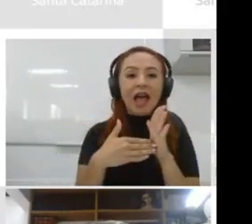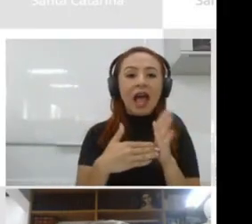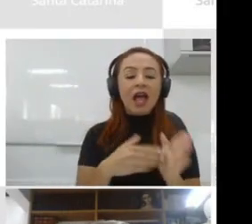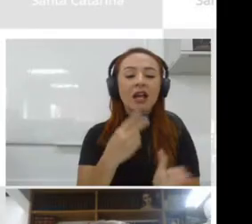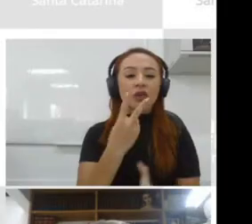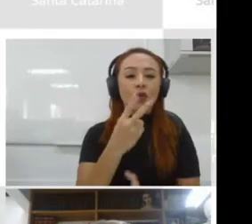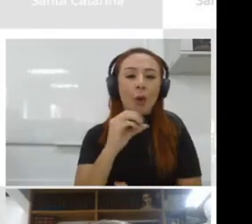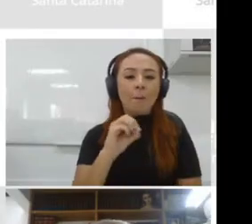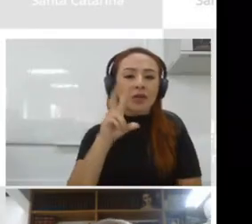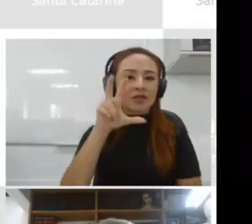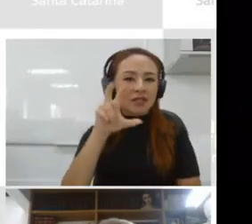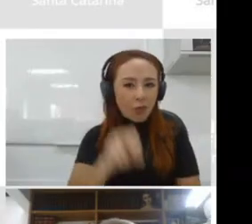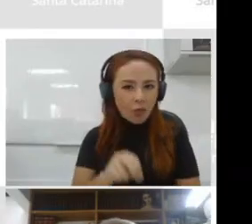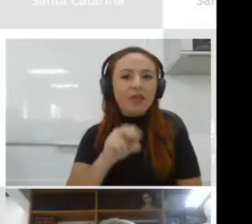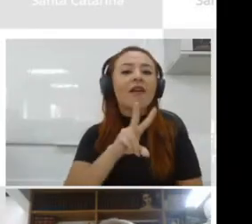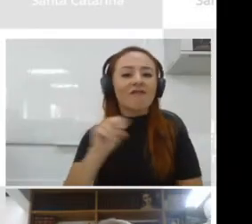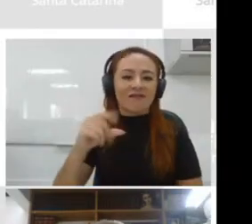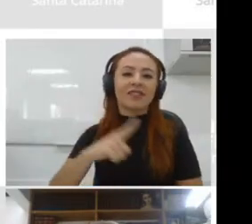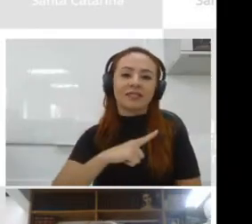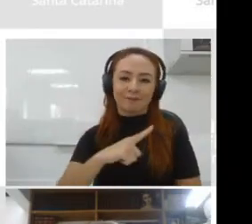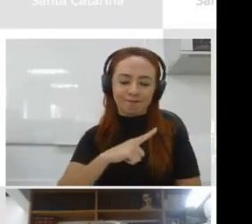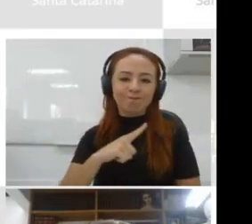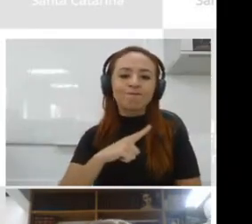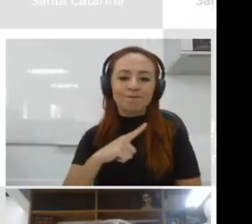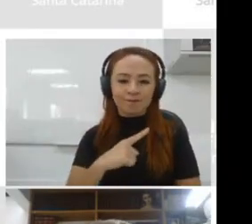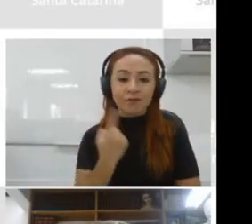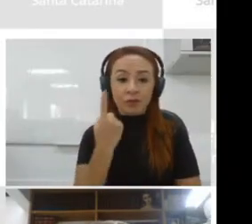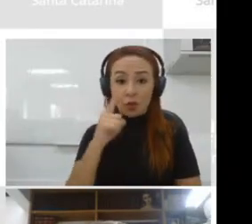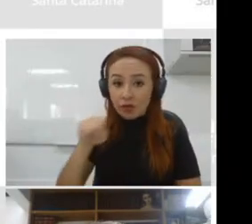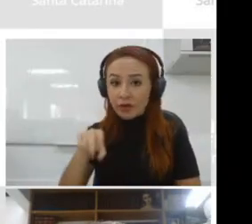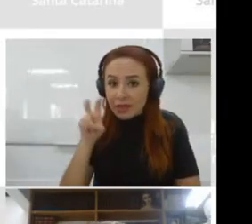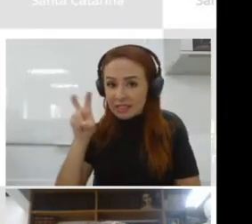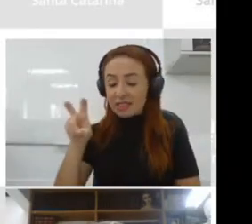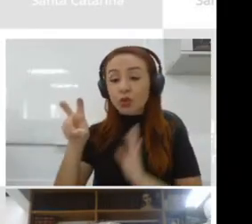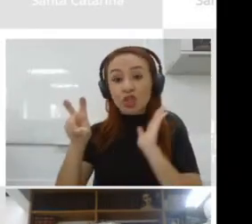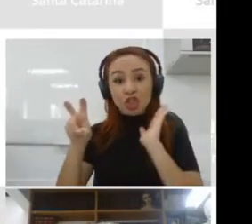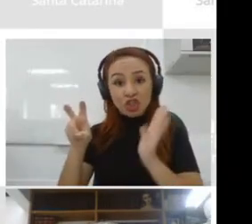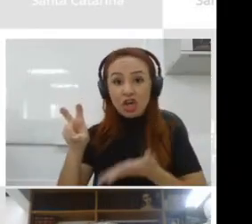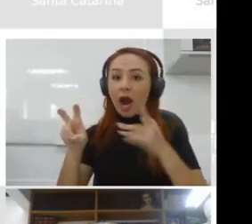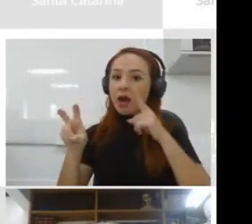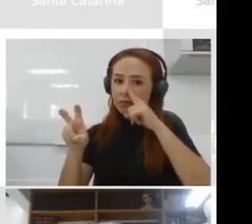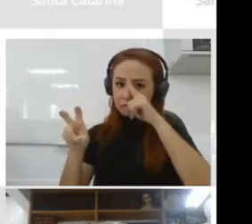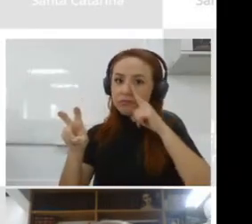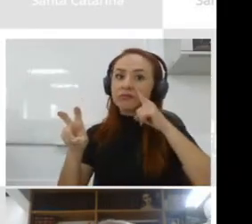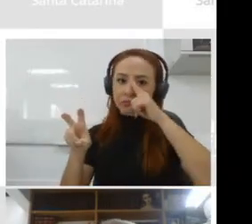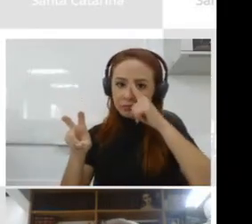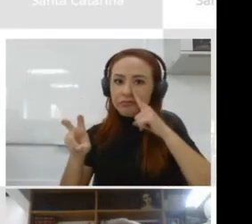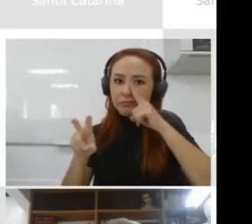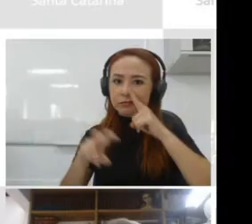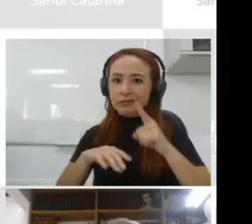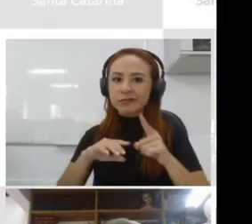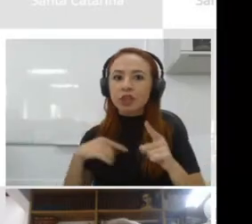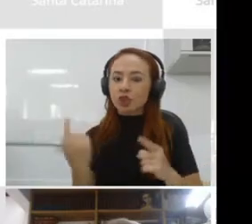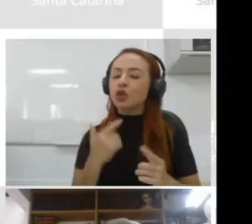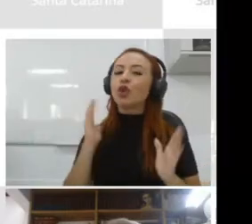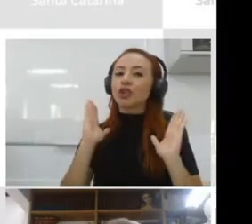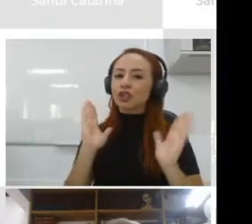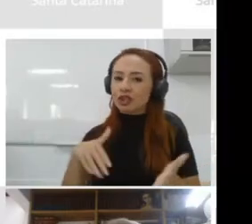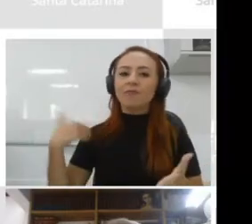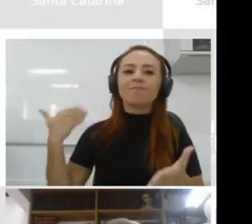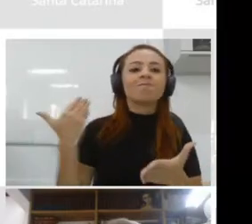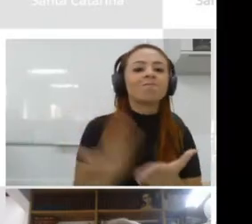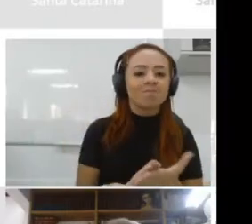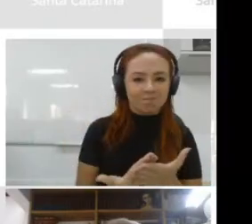assim existe já. Né? 1,5 é perigoso e nós já chegamos nele praticamente. Nesse decênio nós teremos chegado irreversivelmente a